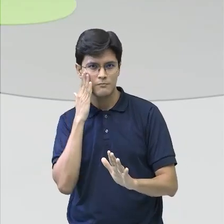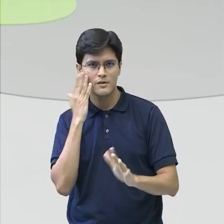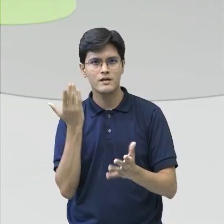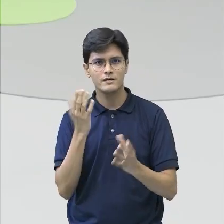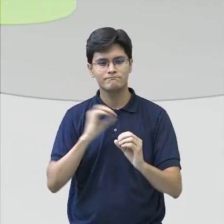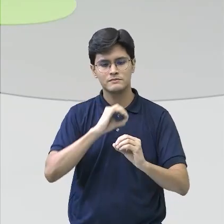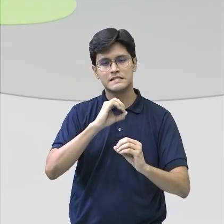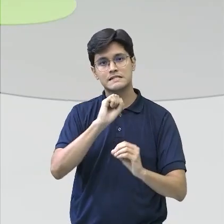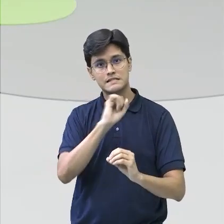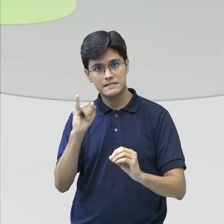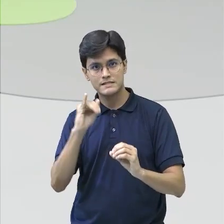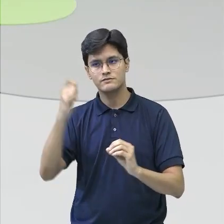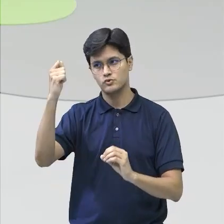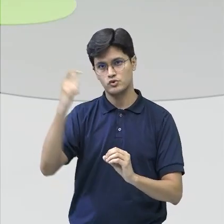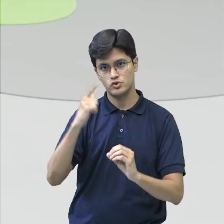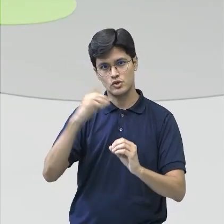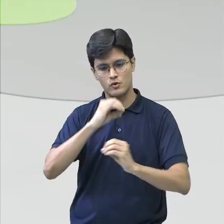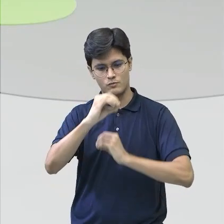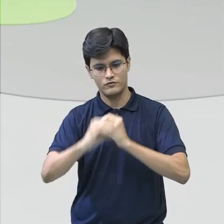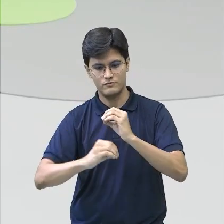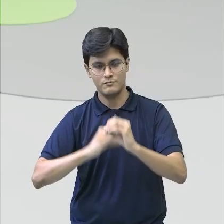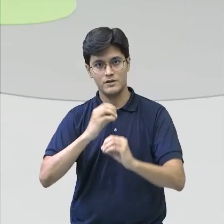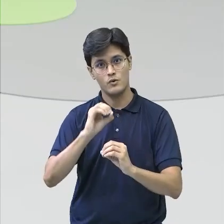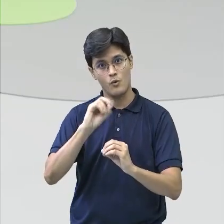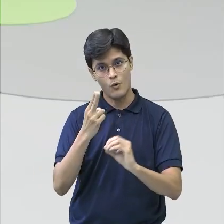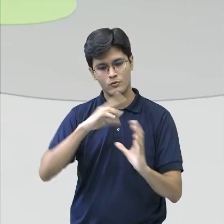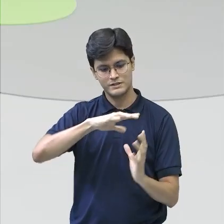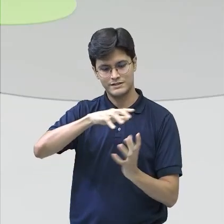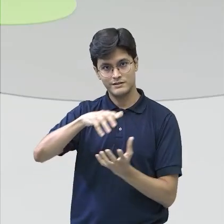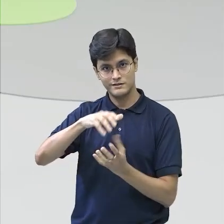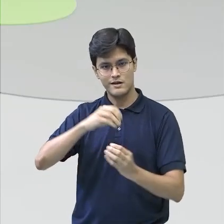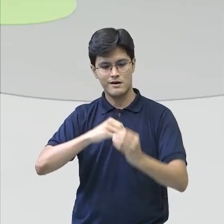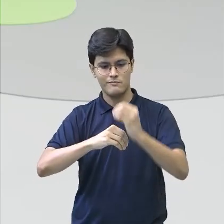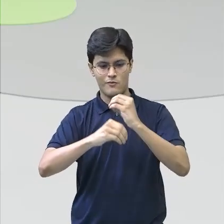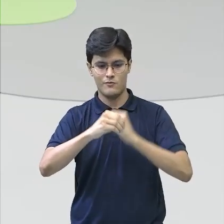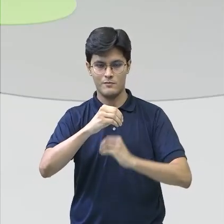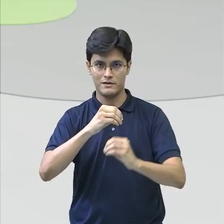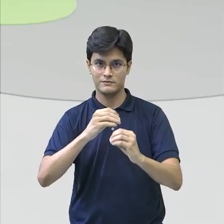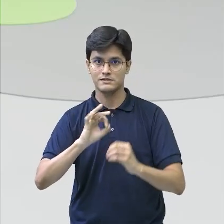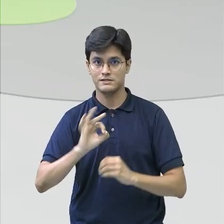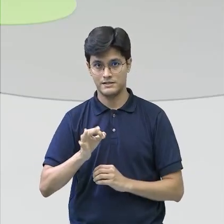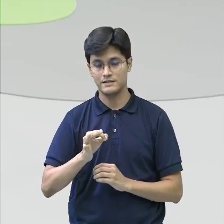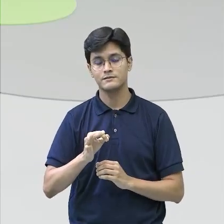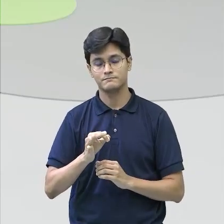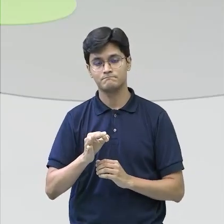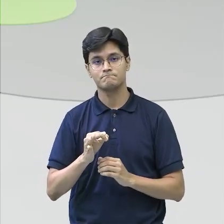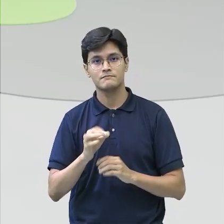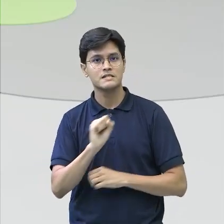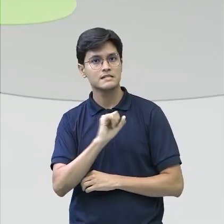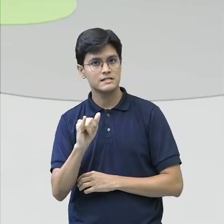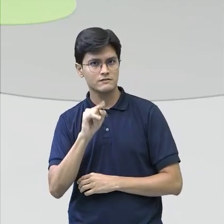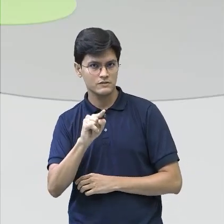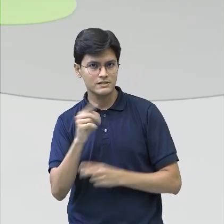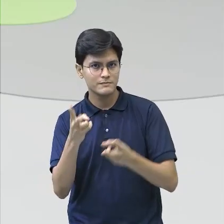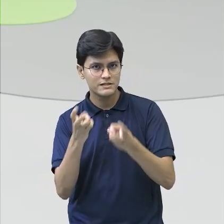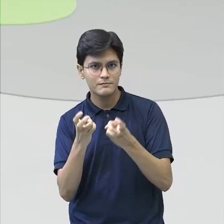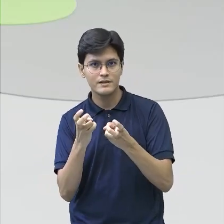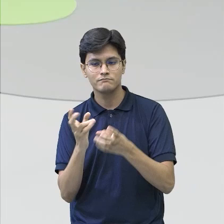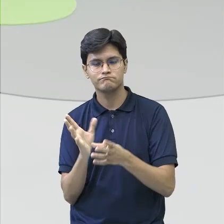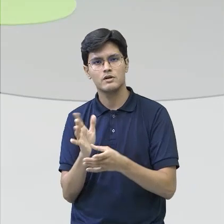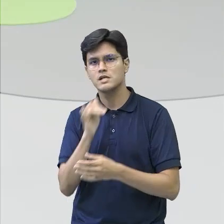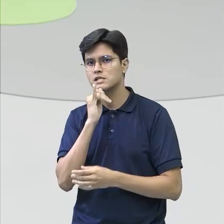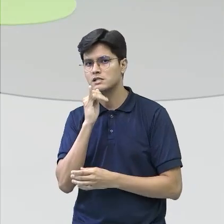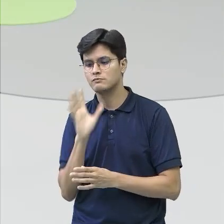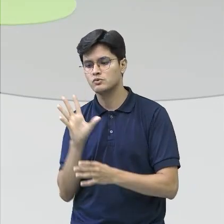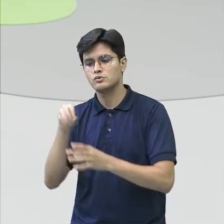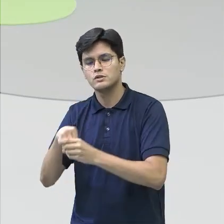movimento o carro ou ainda, né, o pôr do sol, né, se você observar que dentro do carro as pessoas estão